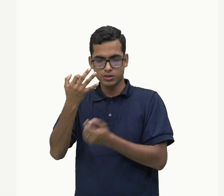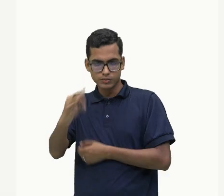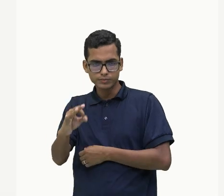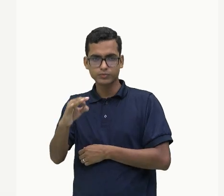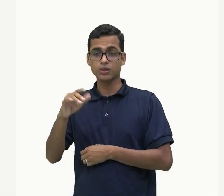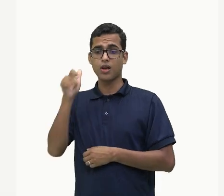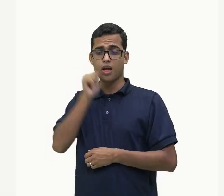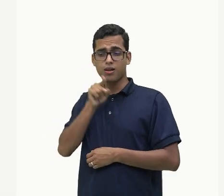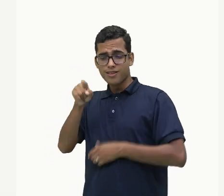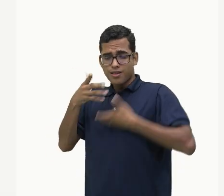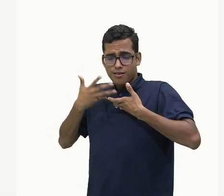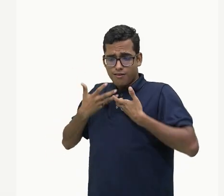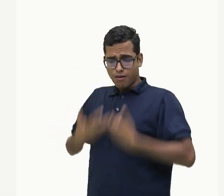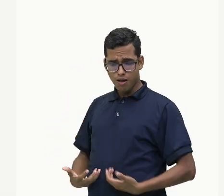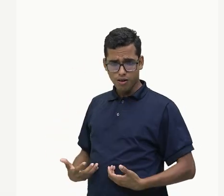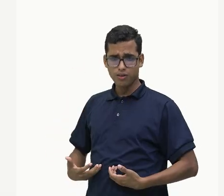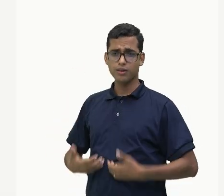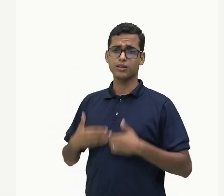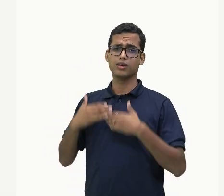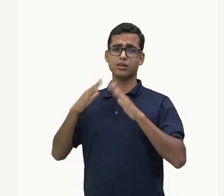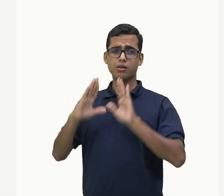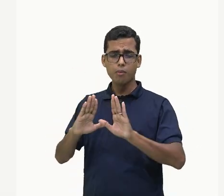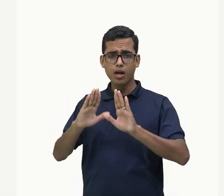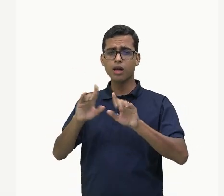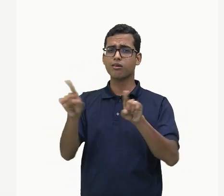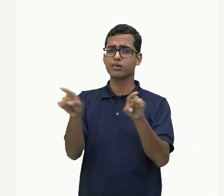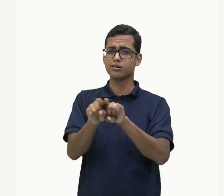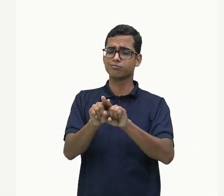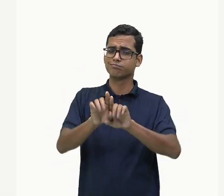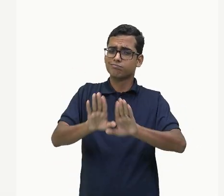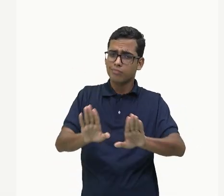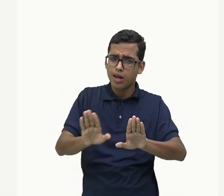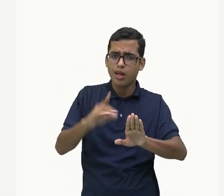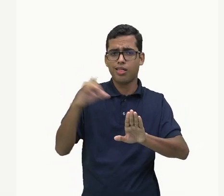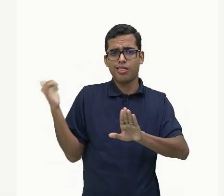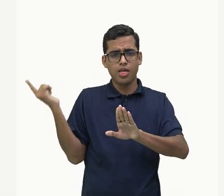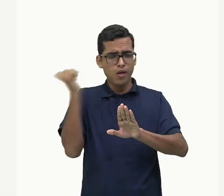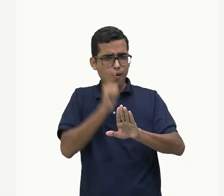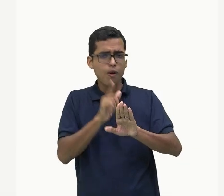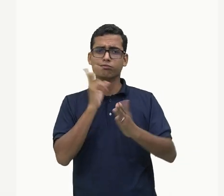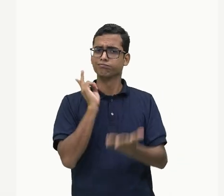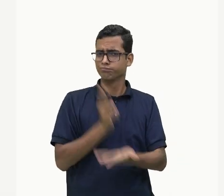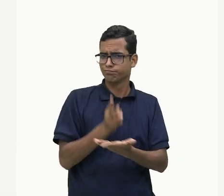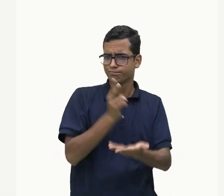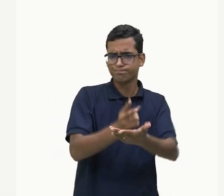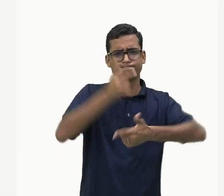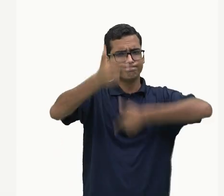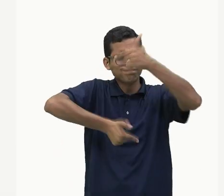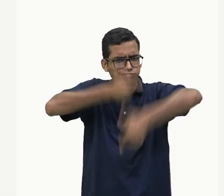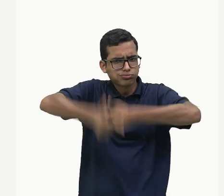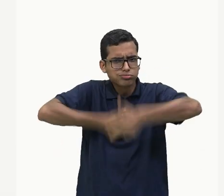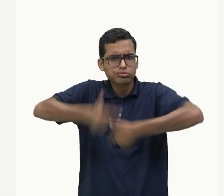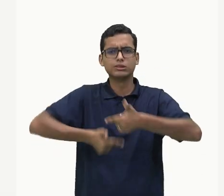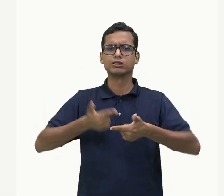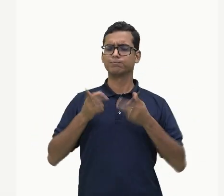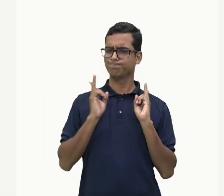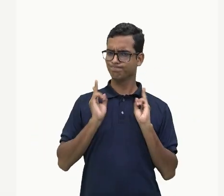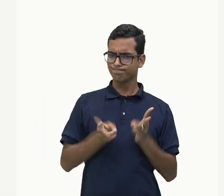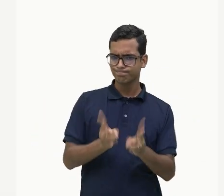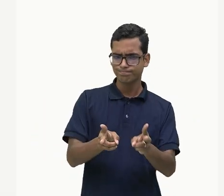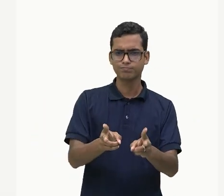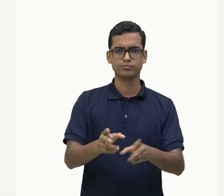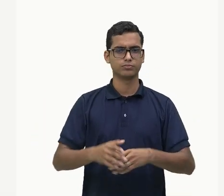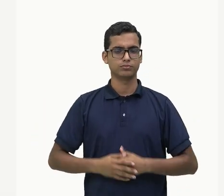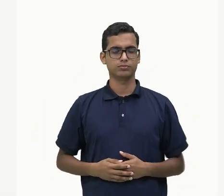cansada. However, she continued working. Porém, ela continuou, ou entretanto, ela